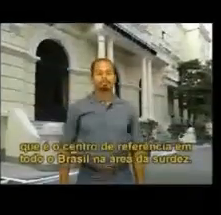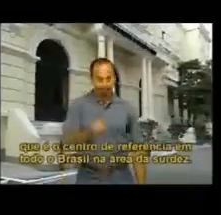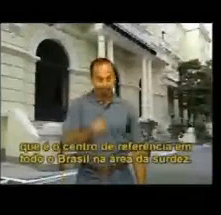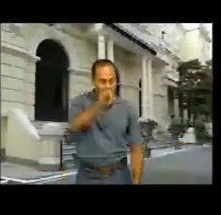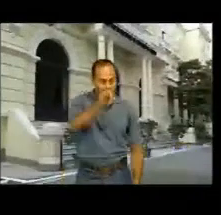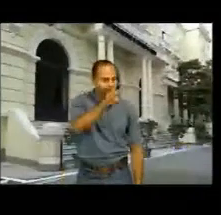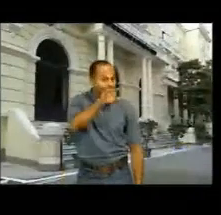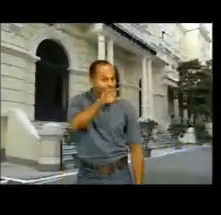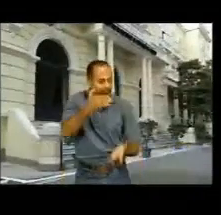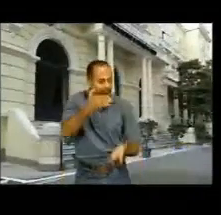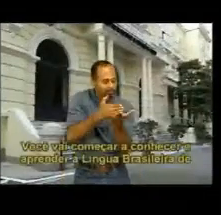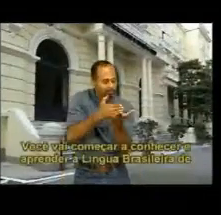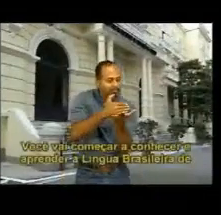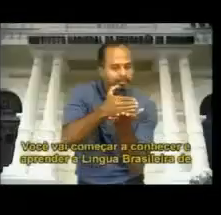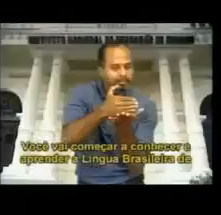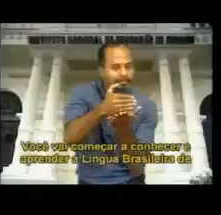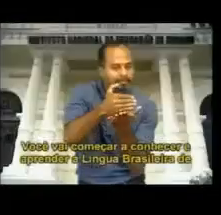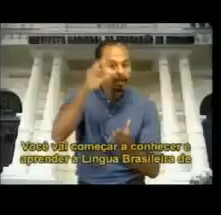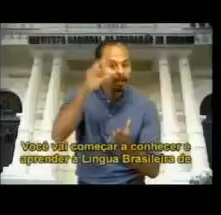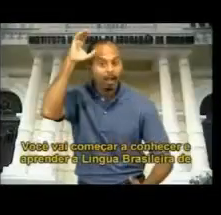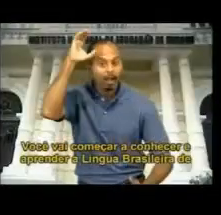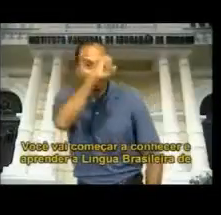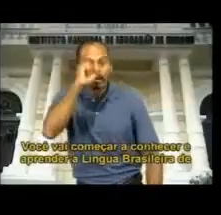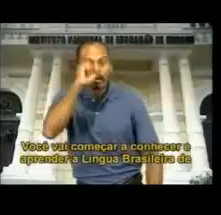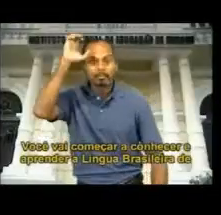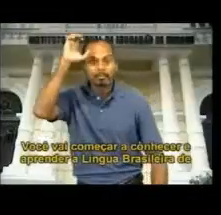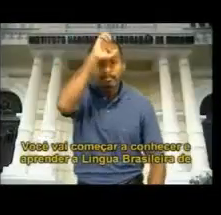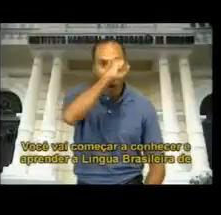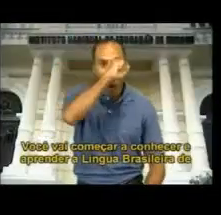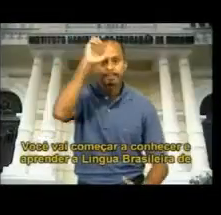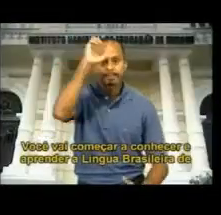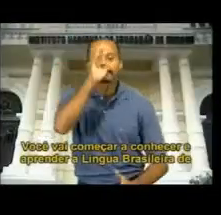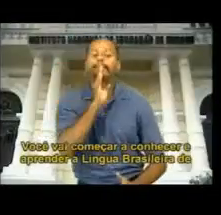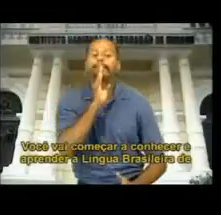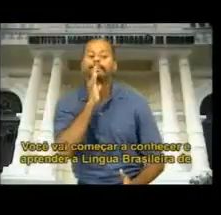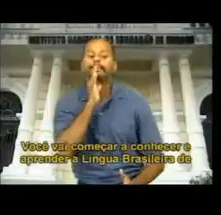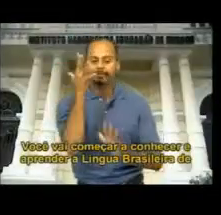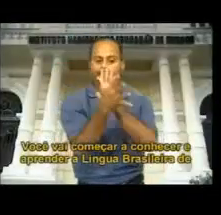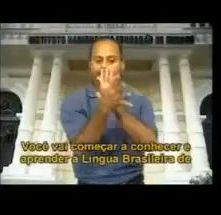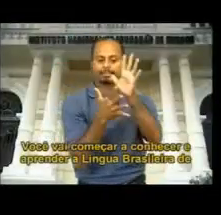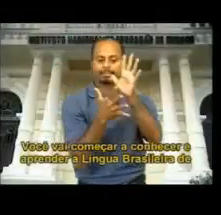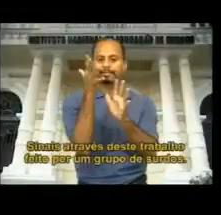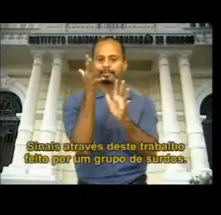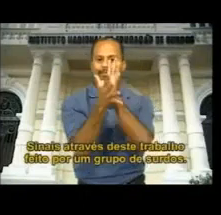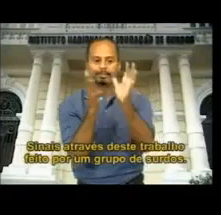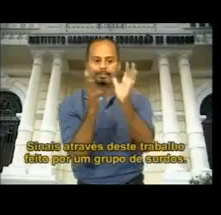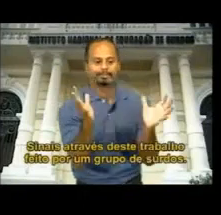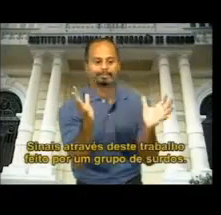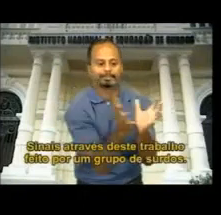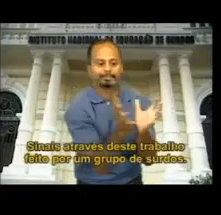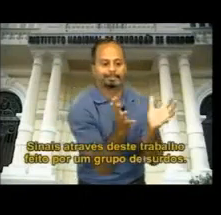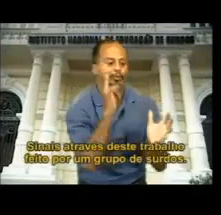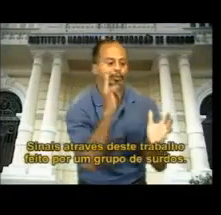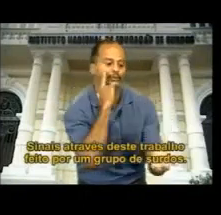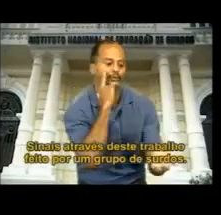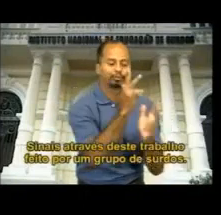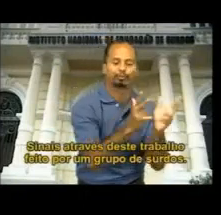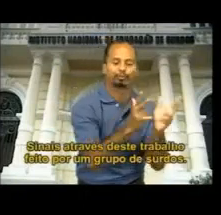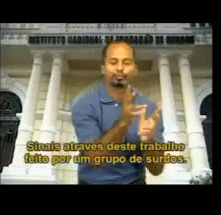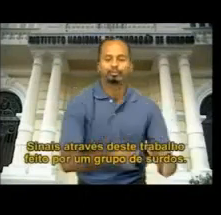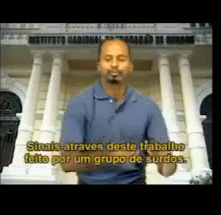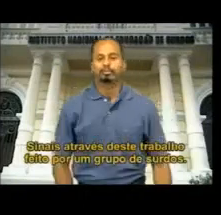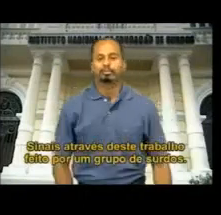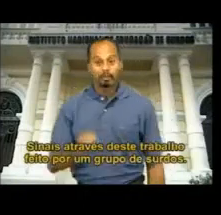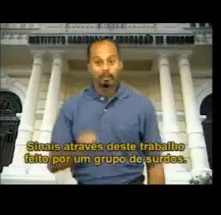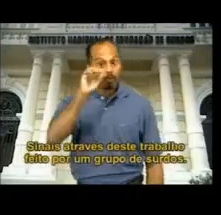da surdez. Você vai começar a conhecer e aprender a língua brasileira de sinais através deste